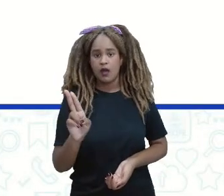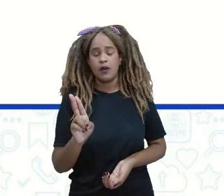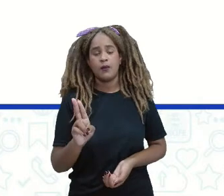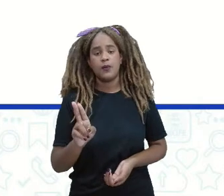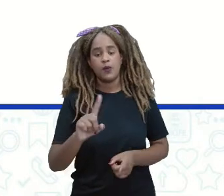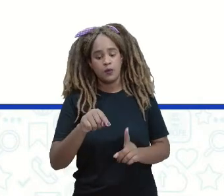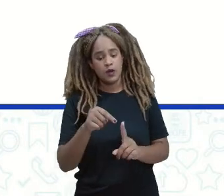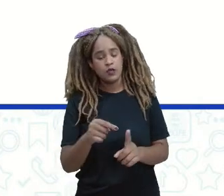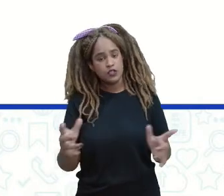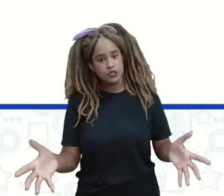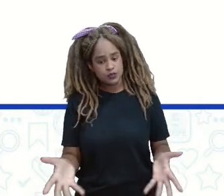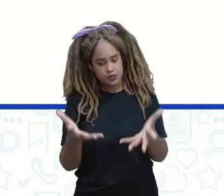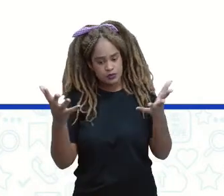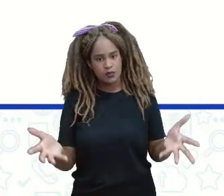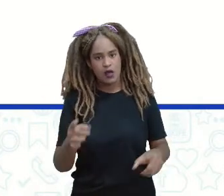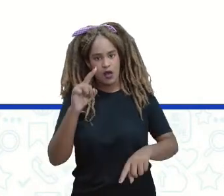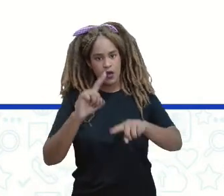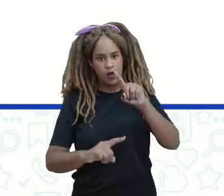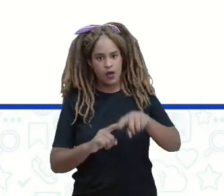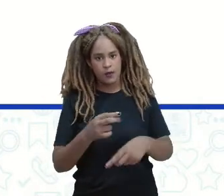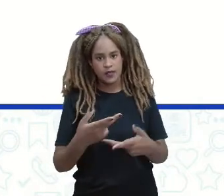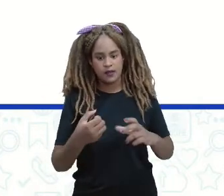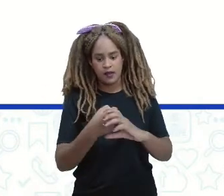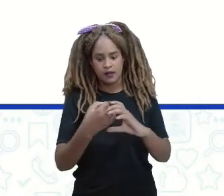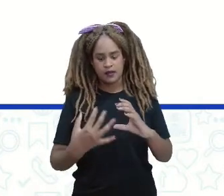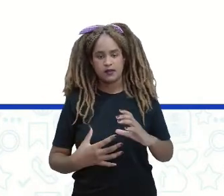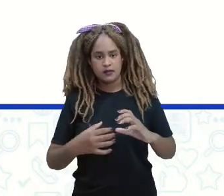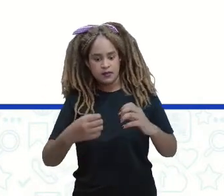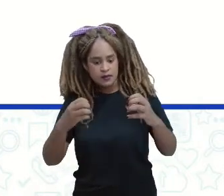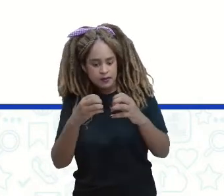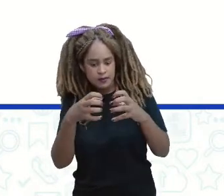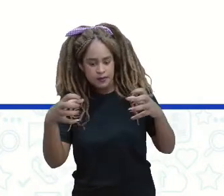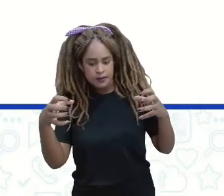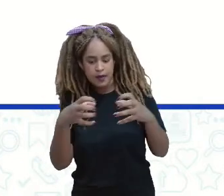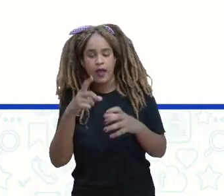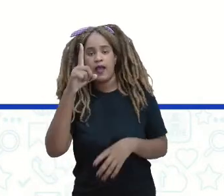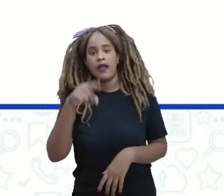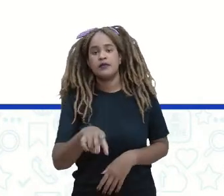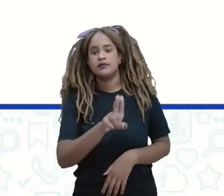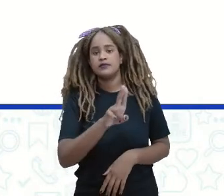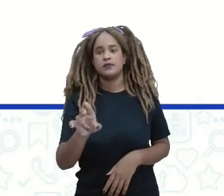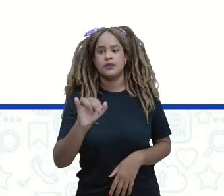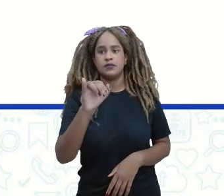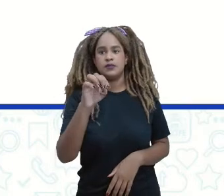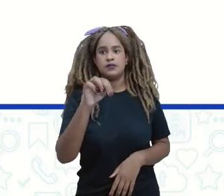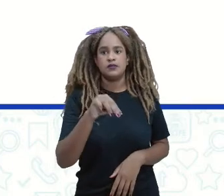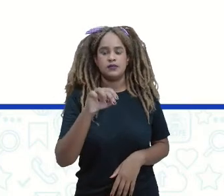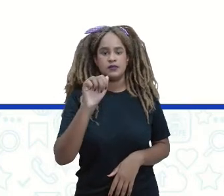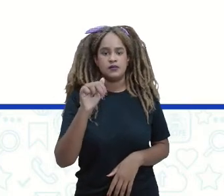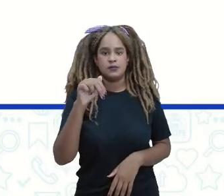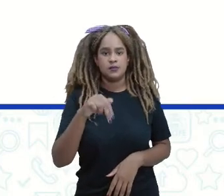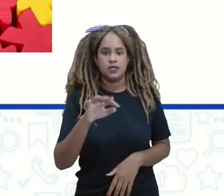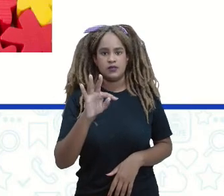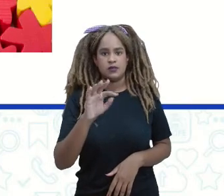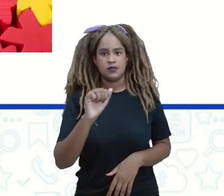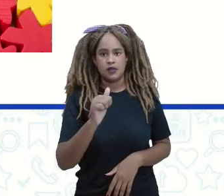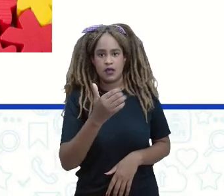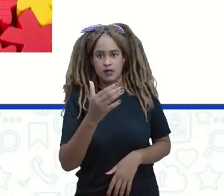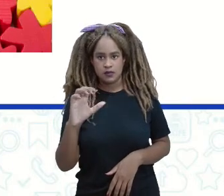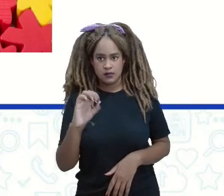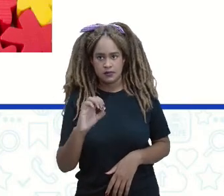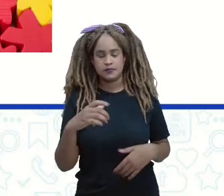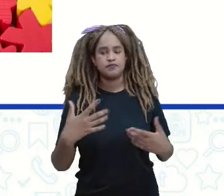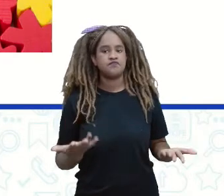essa magnetização do material, ele é chamado de imantação, só para vocês saberem, né, qual é o nome do processo, tá? Então,